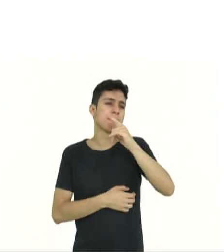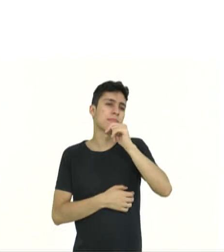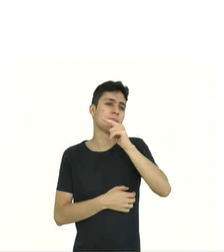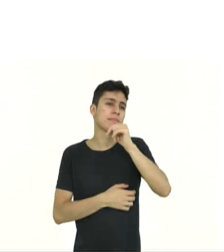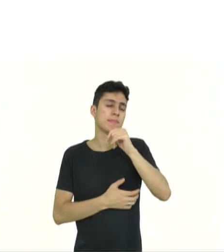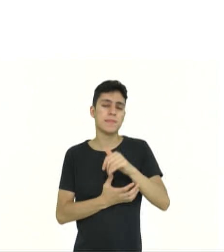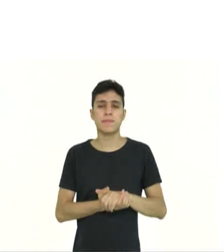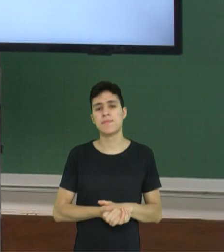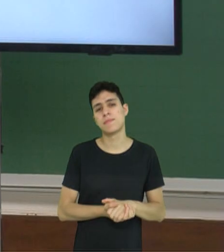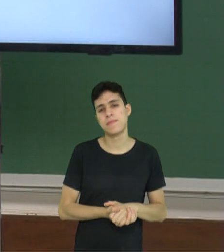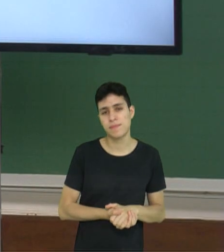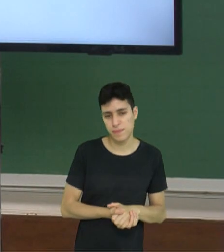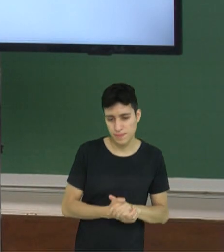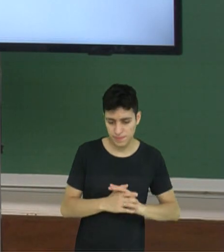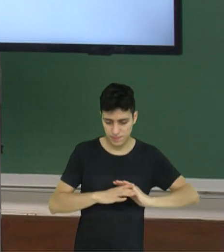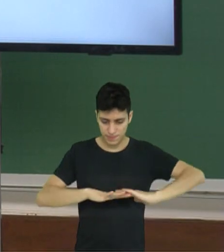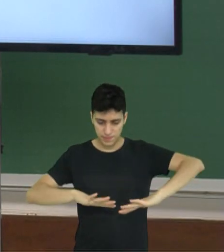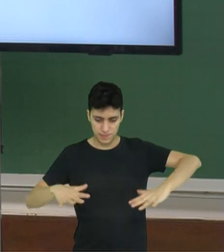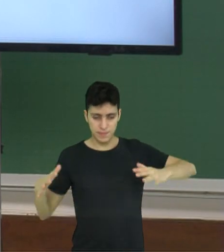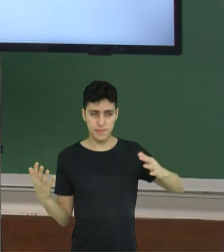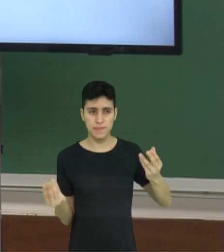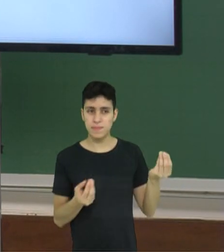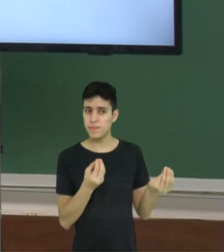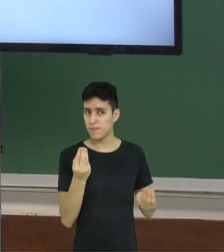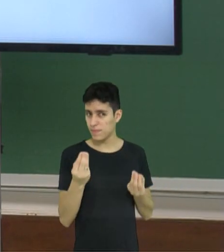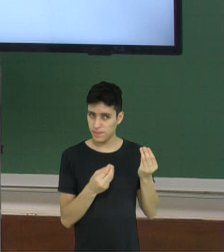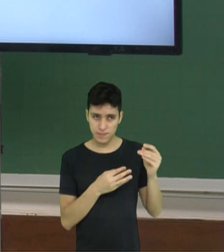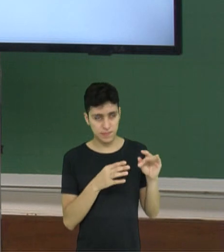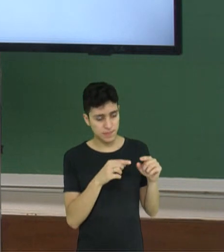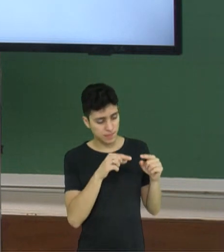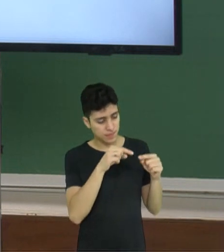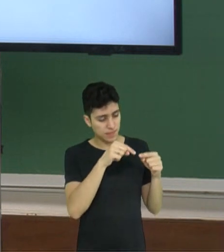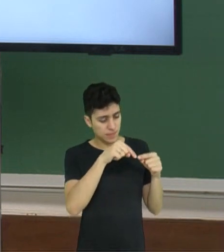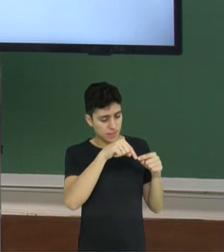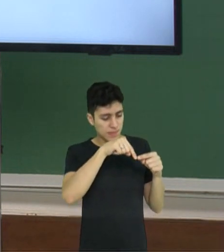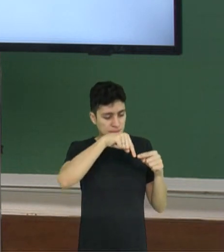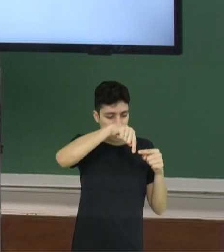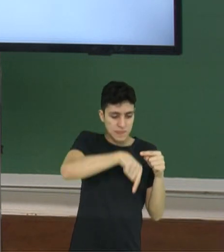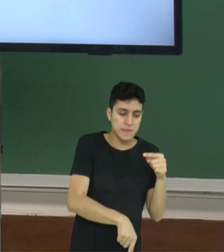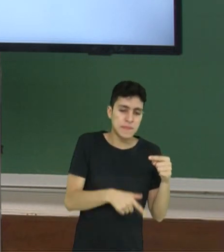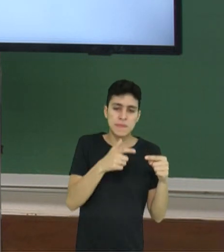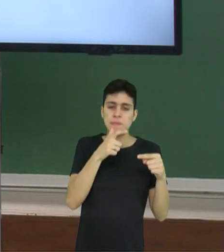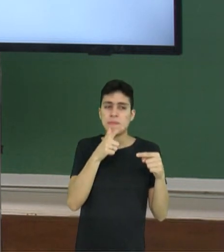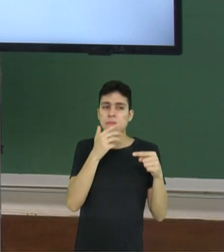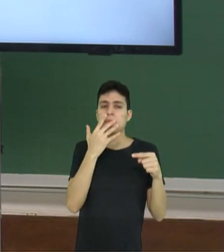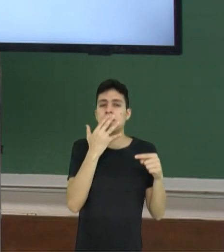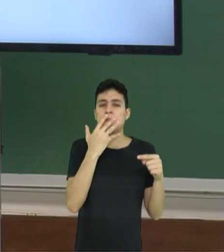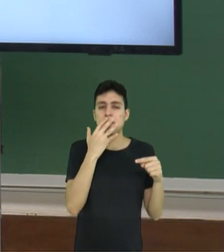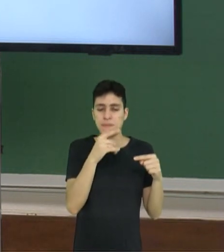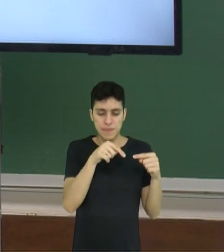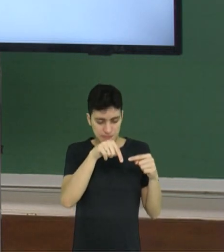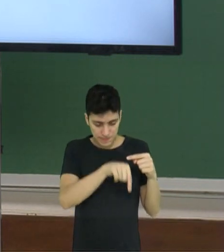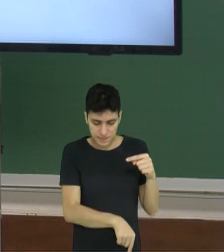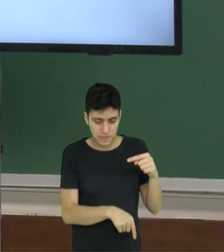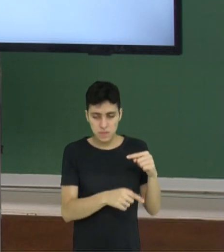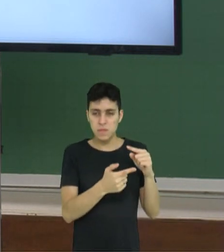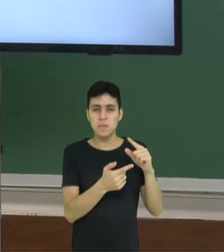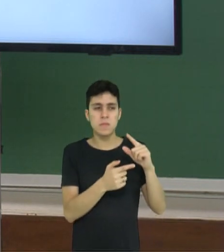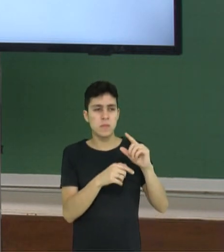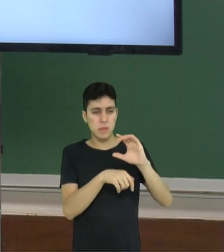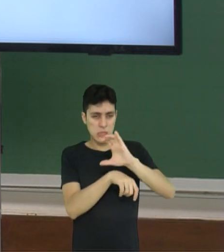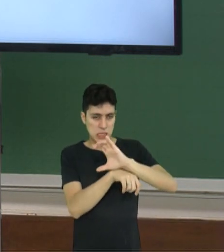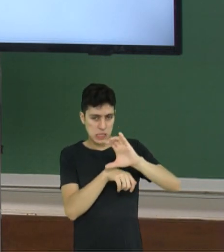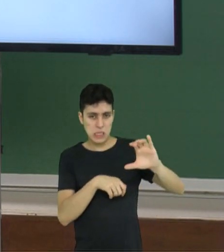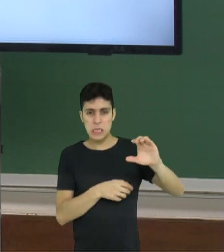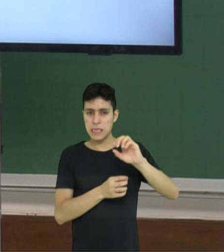a altimetria, o quanto isso é alto ou não, né, através das cores. Então, retirada a camada de gelo, né, por